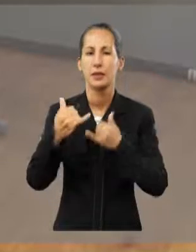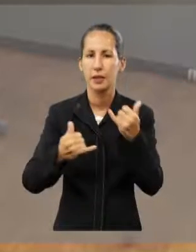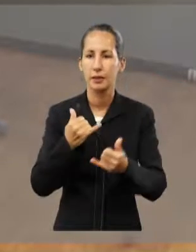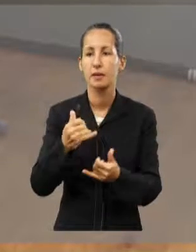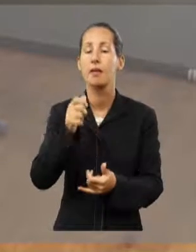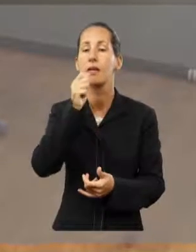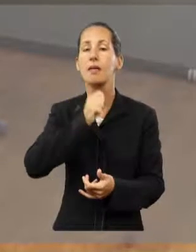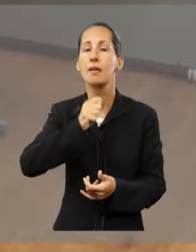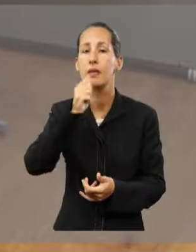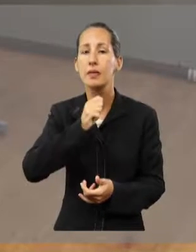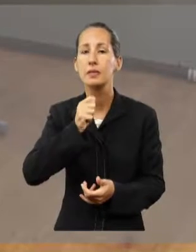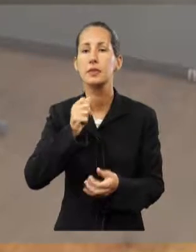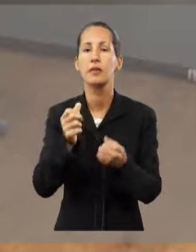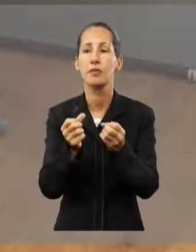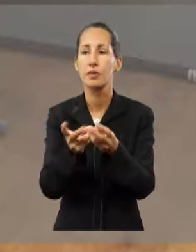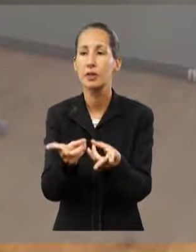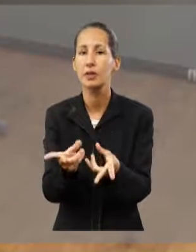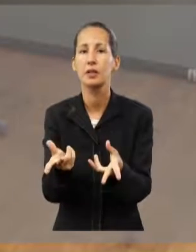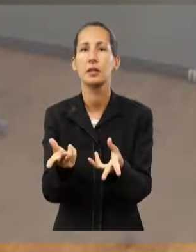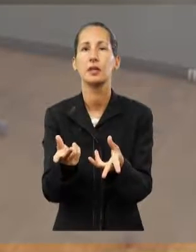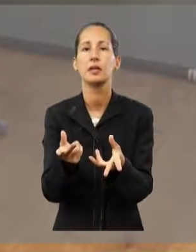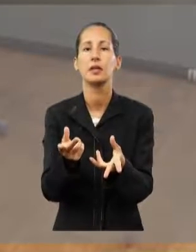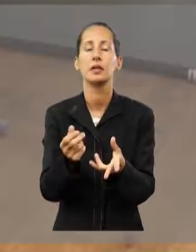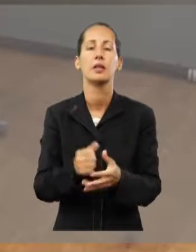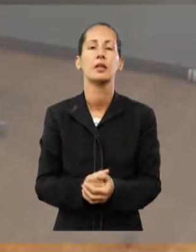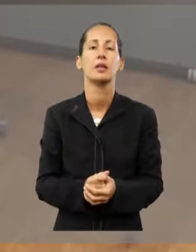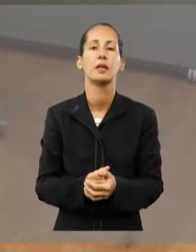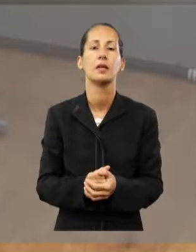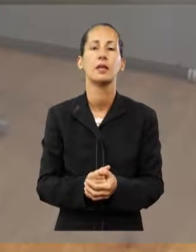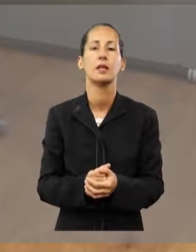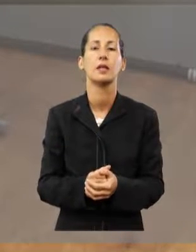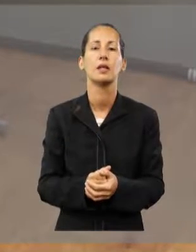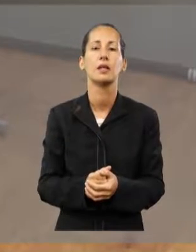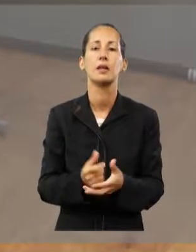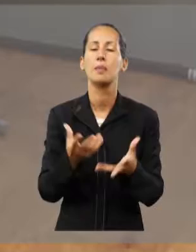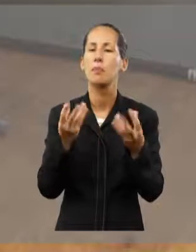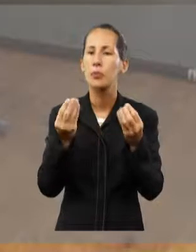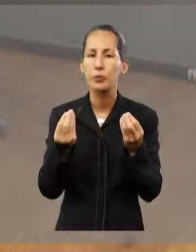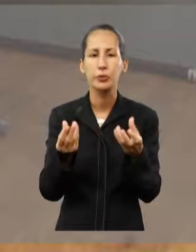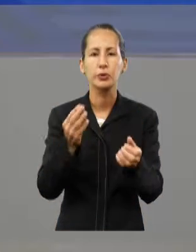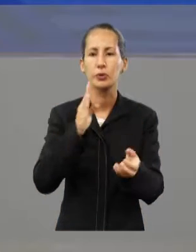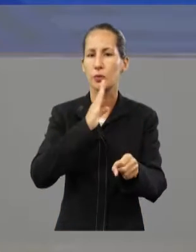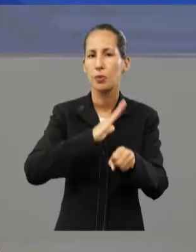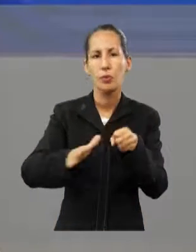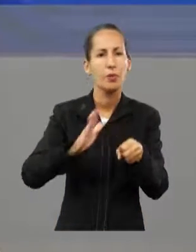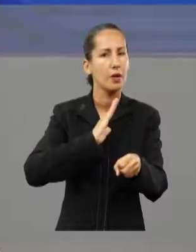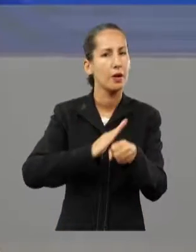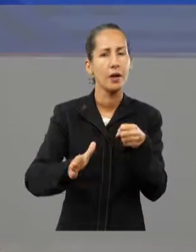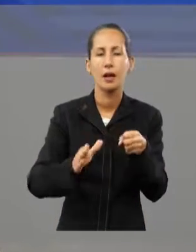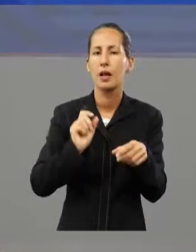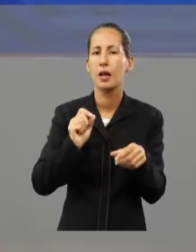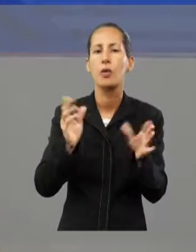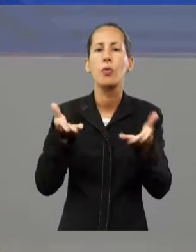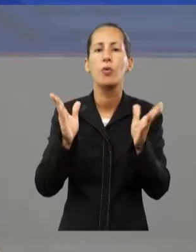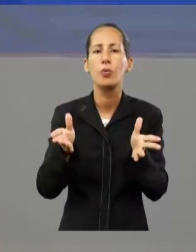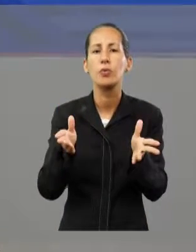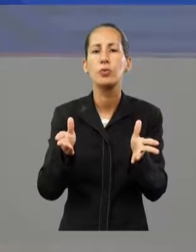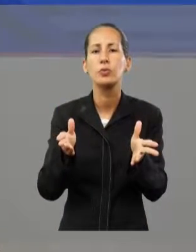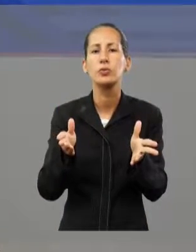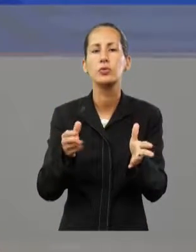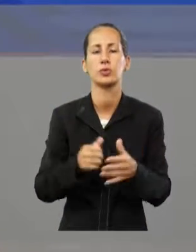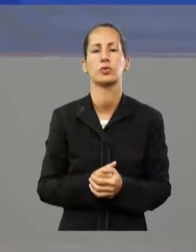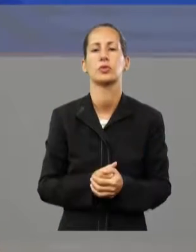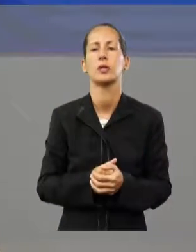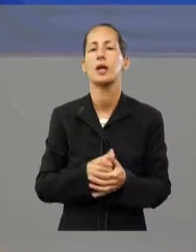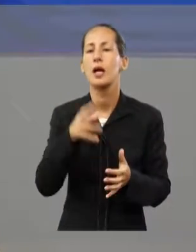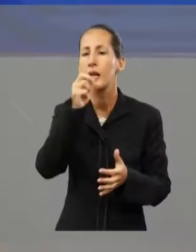picolé, eu vendi, digamos, laranja. E muita gente, o que eu faço hoje, eu me lembro.